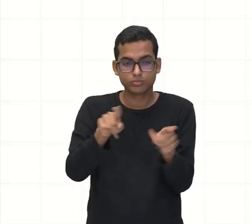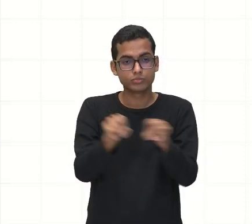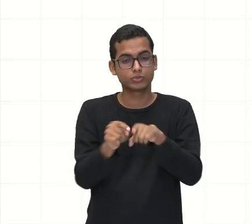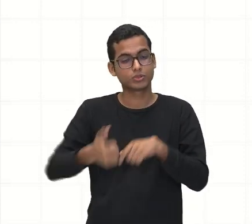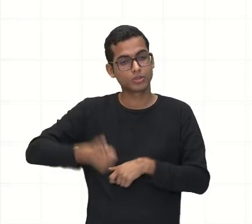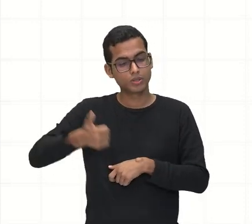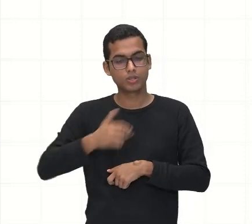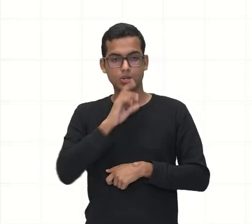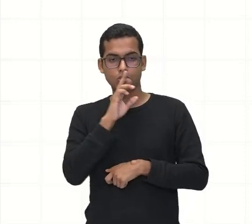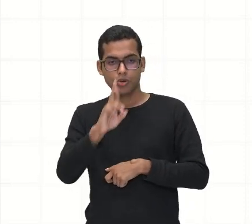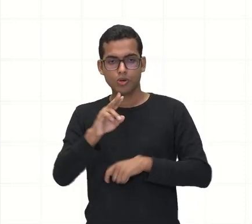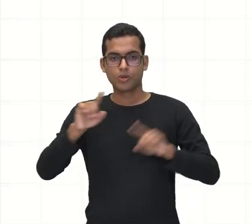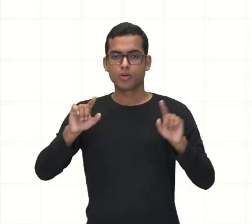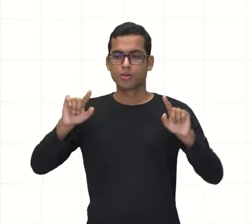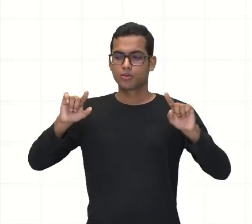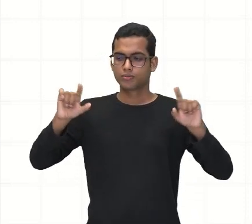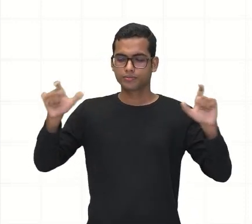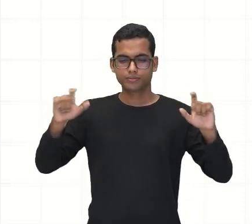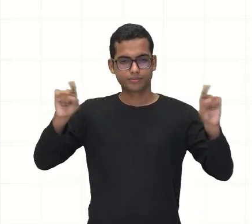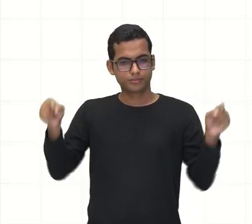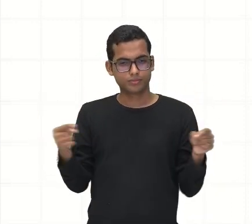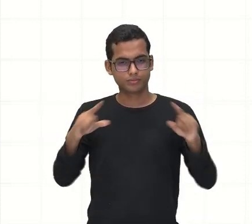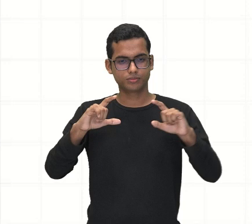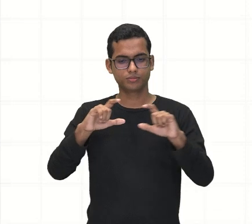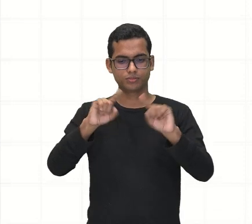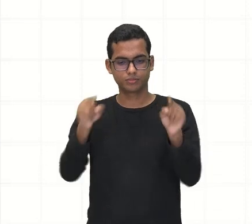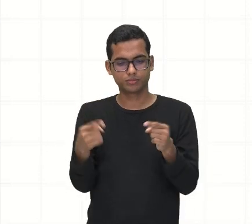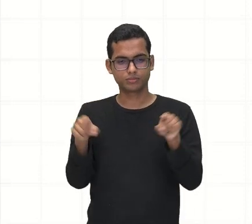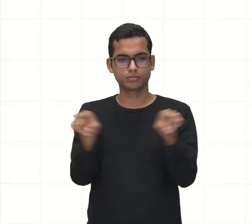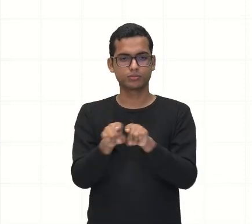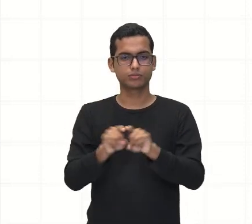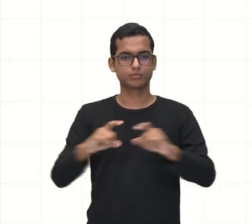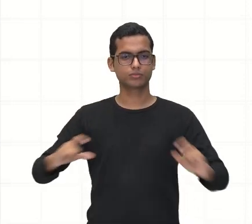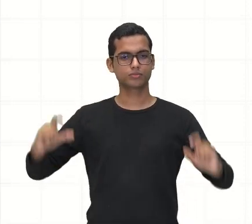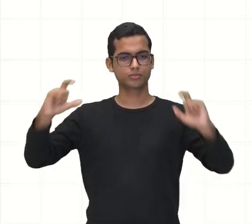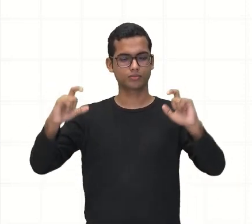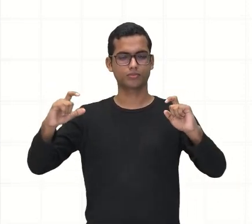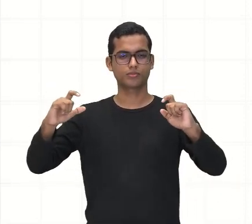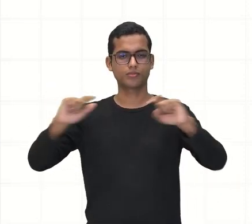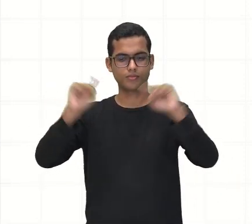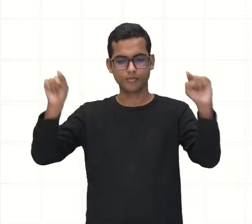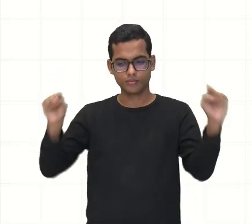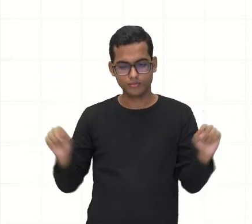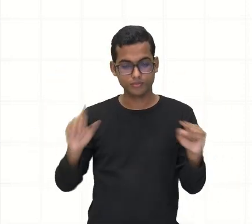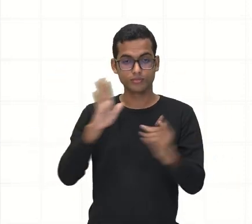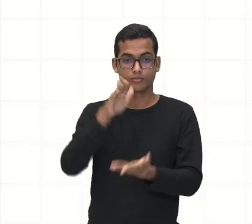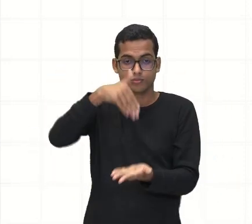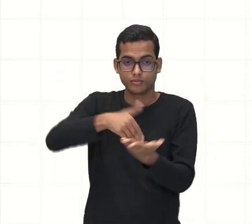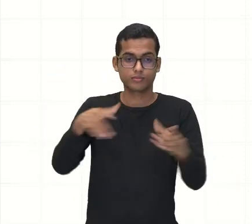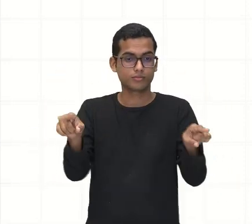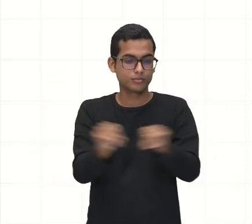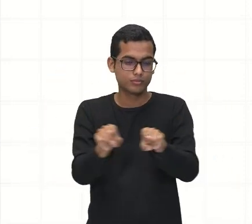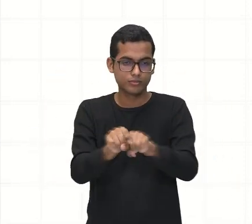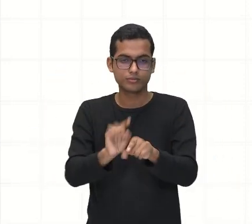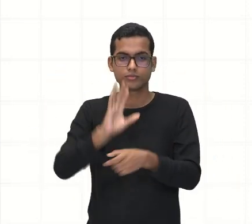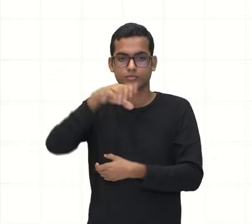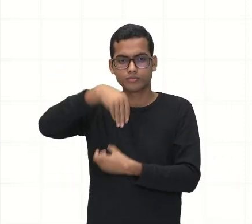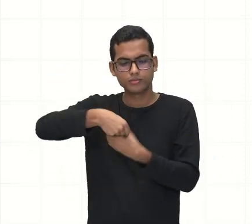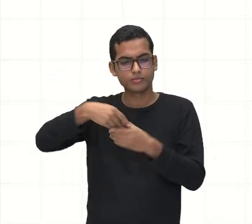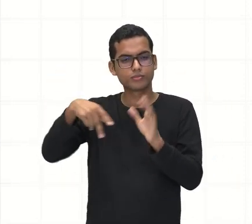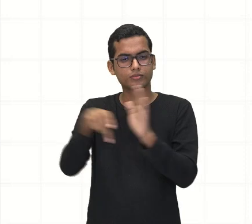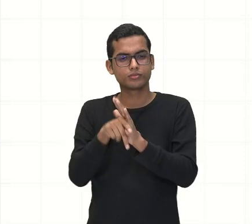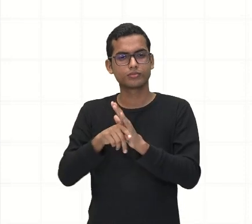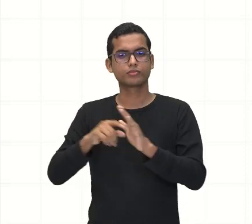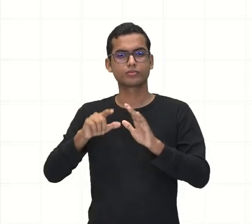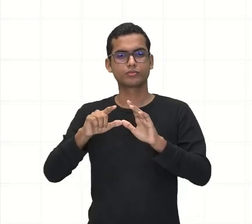do parêntese, respeitando as operações. Resolvemos depois o que está dentro do colchete. E por último, resolvemos o que está dentro das